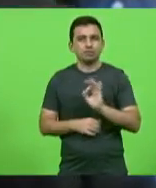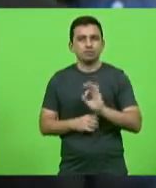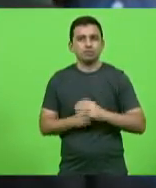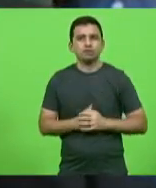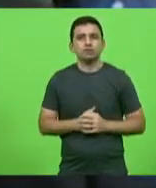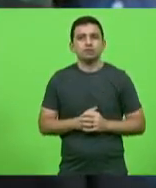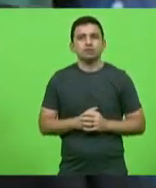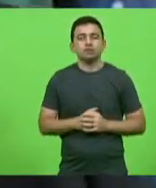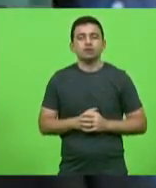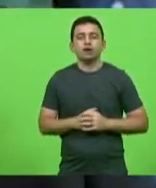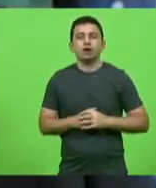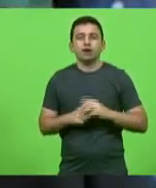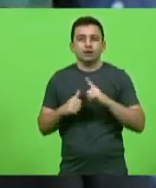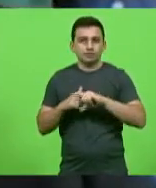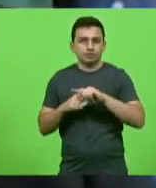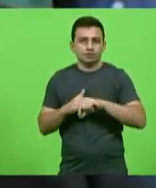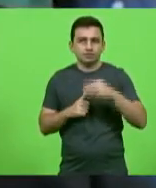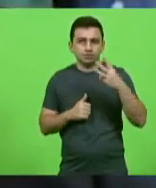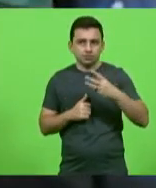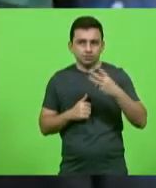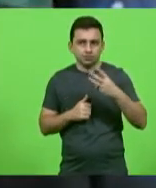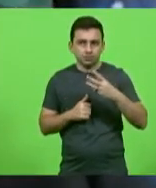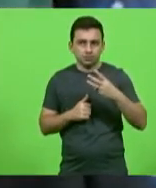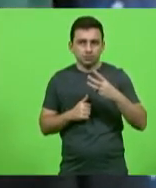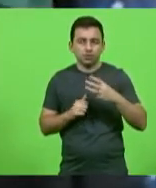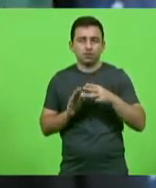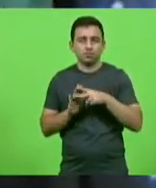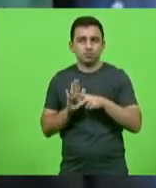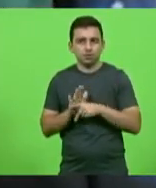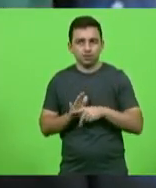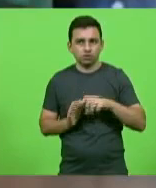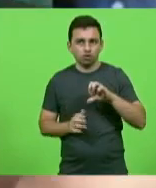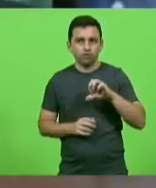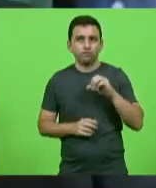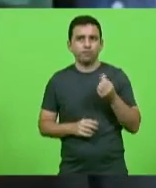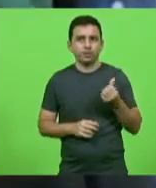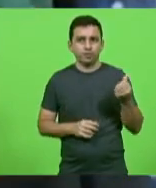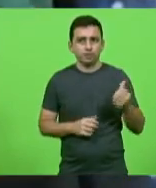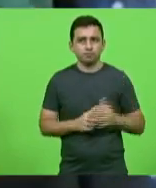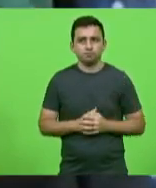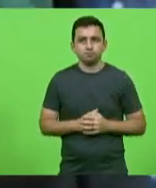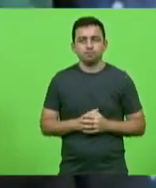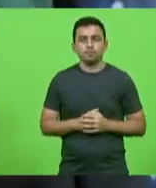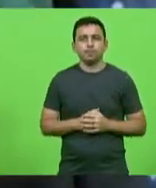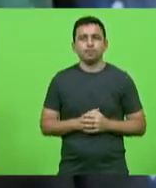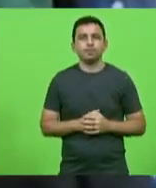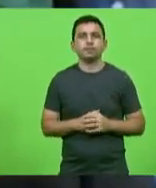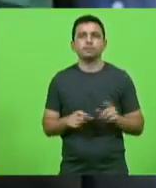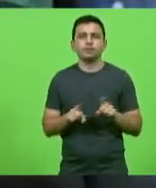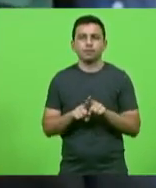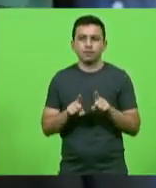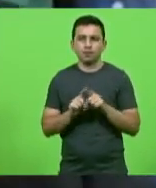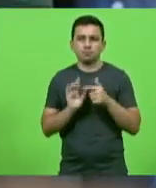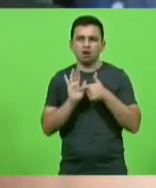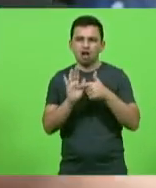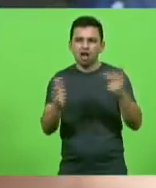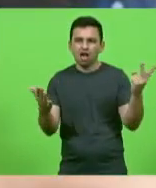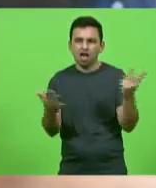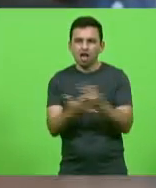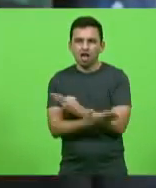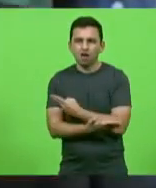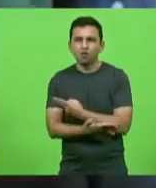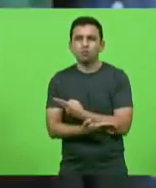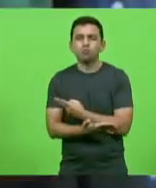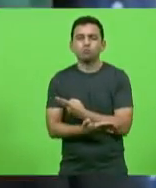o seu artigo 3º da Avenida para usar a 96 de 2020 na direção da ocorrência do erro pra você que